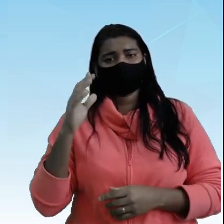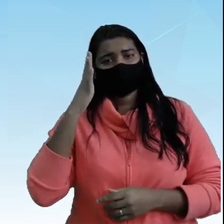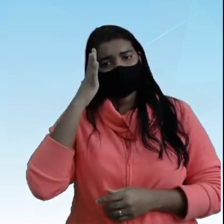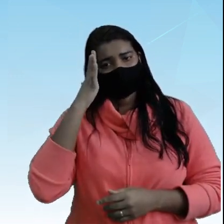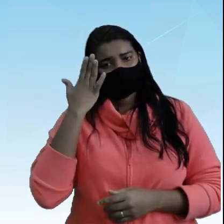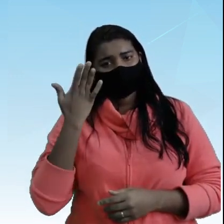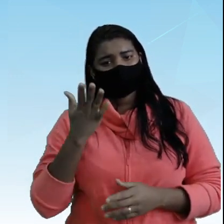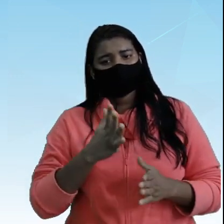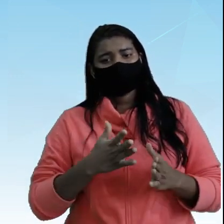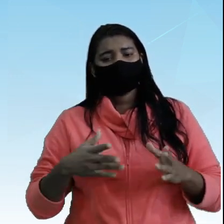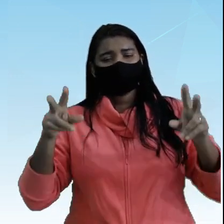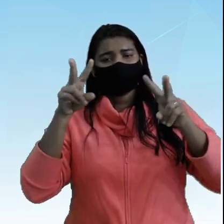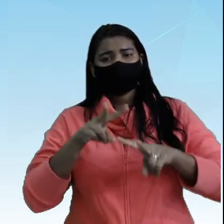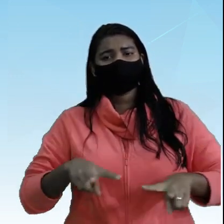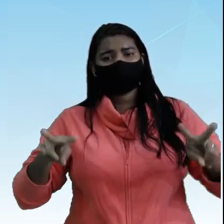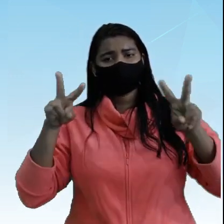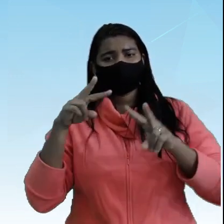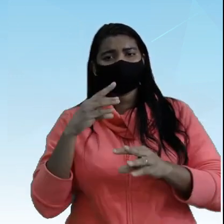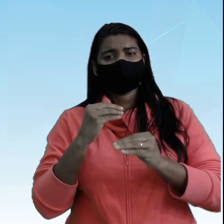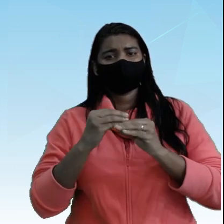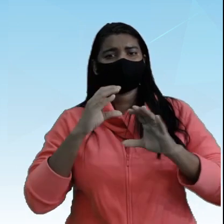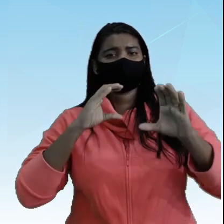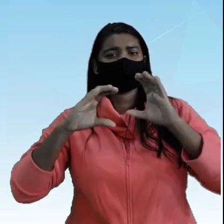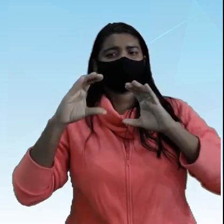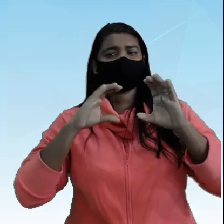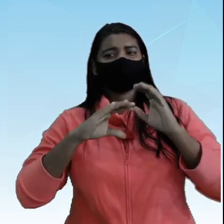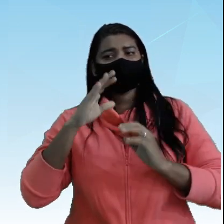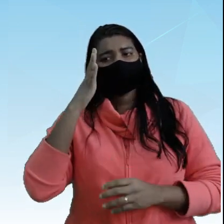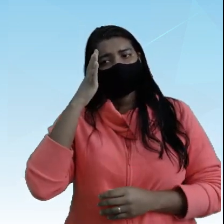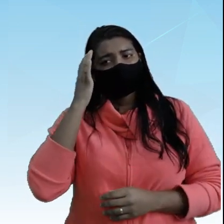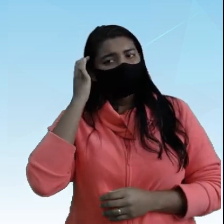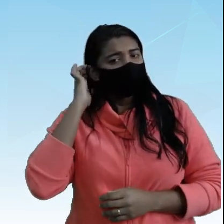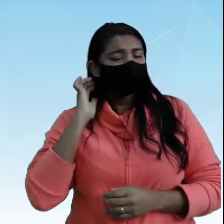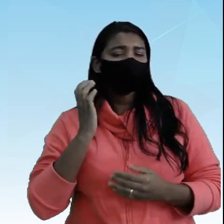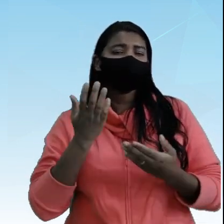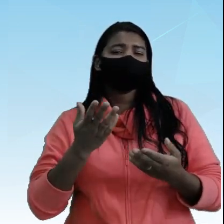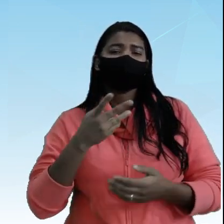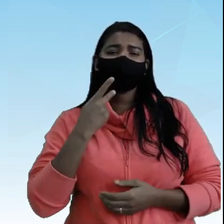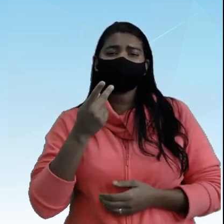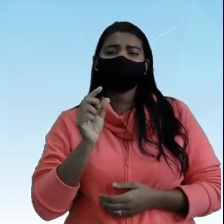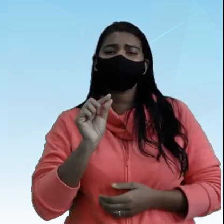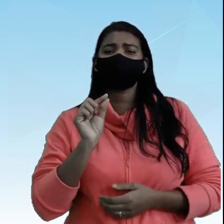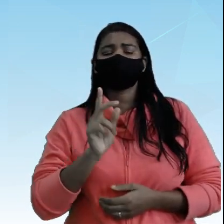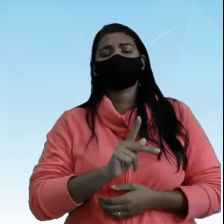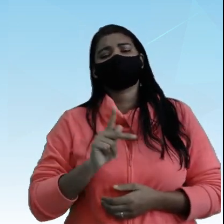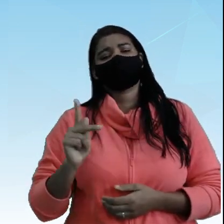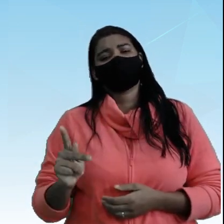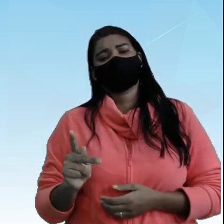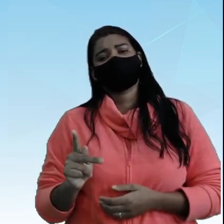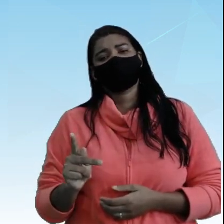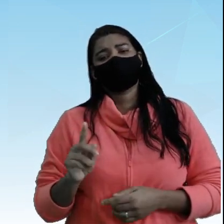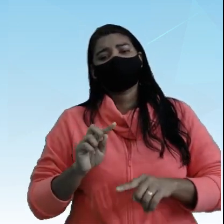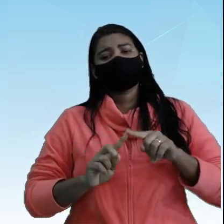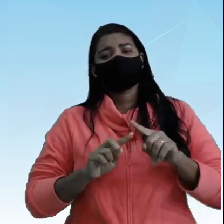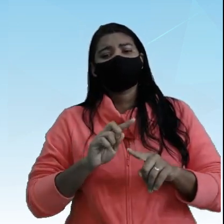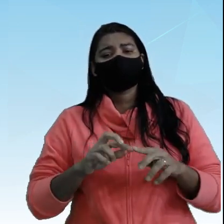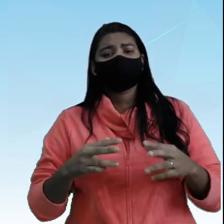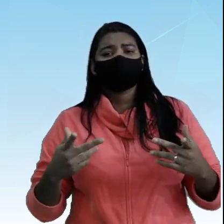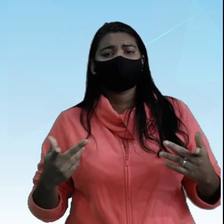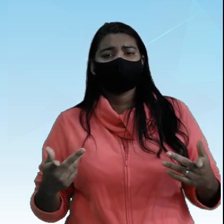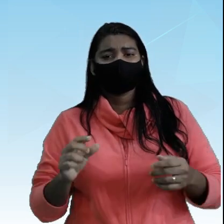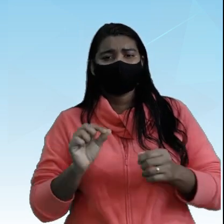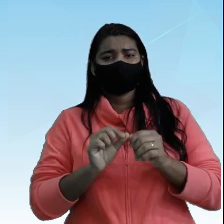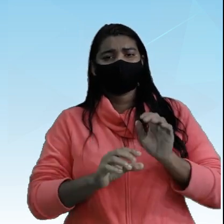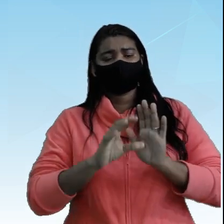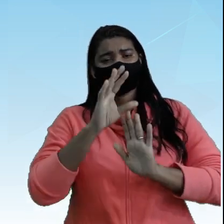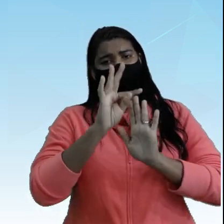a parte visual está comunicando. Aí você pode me dizer, professor, mas qual o recurso que faz esse